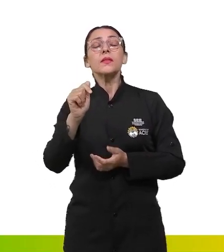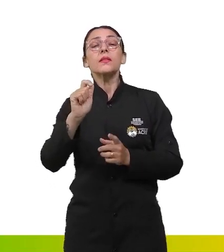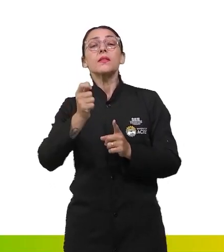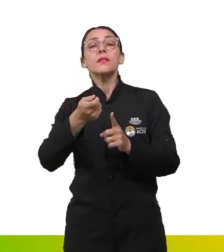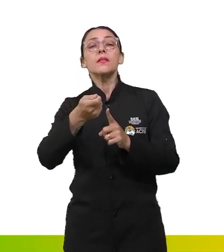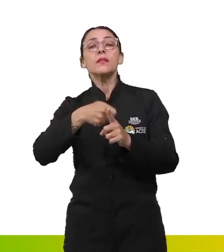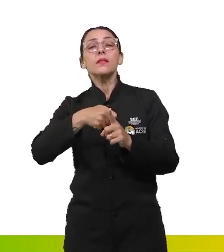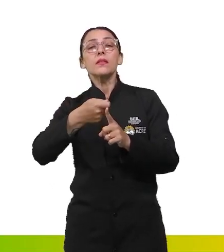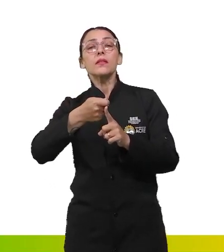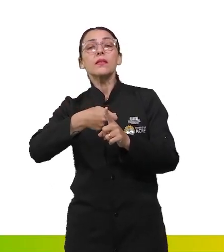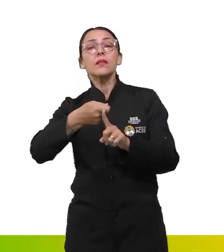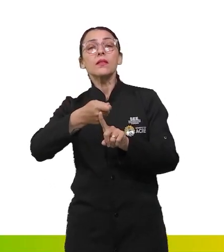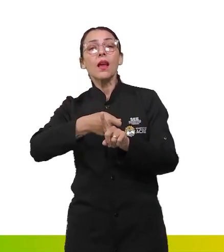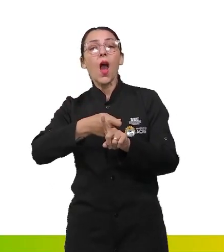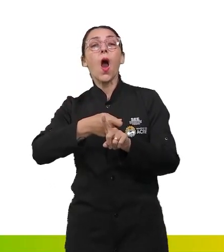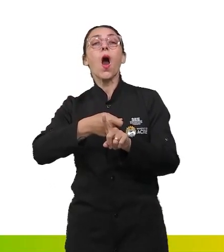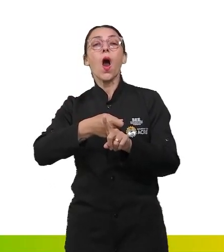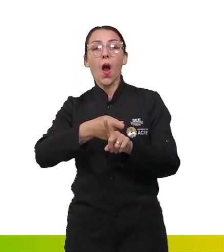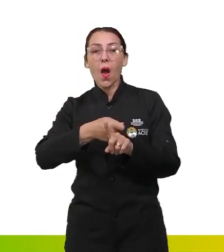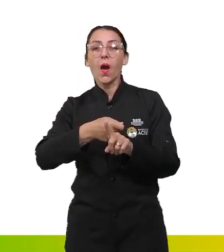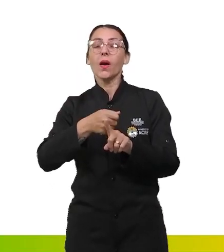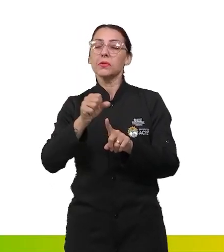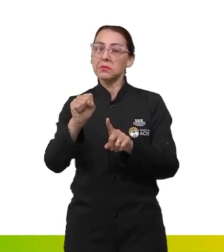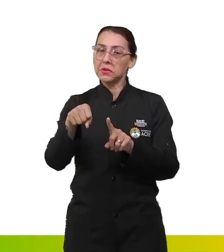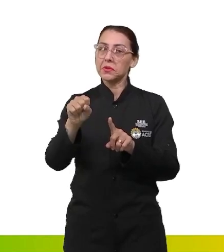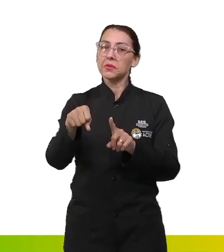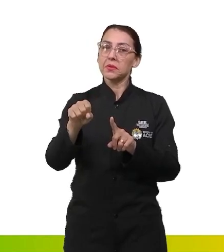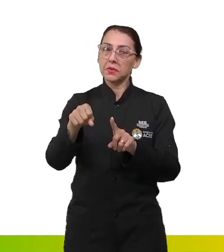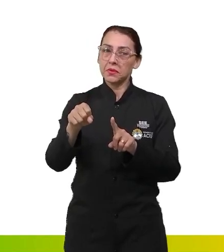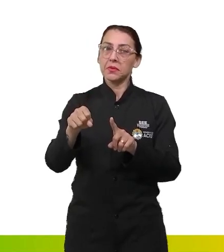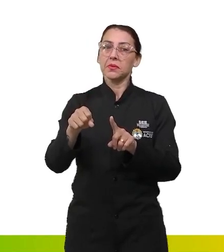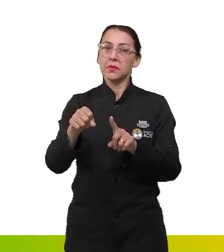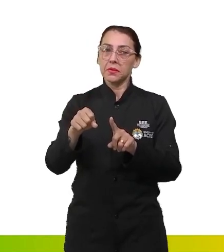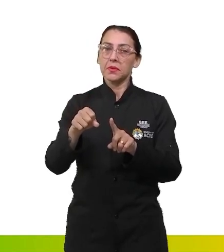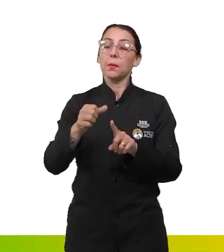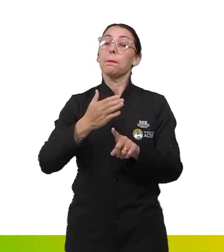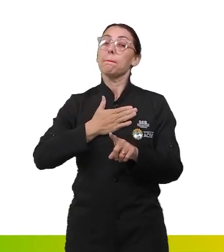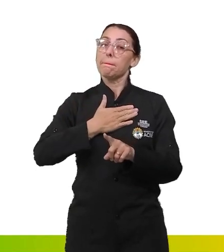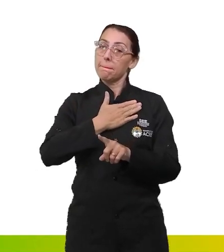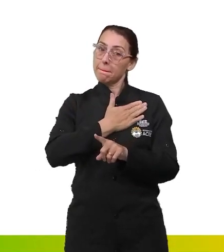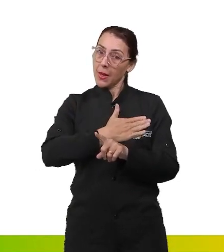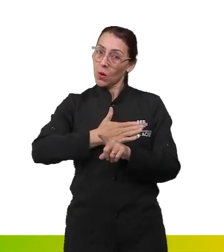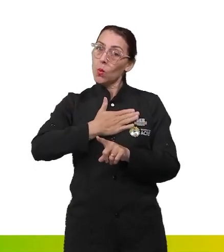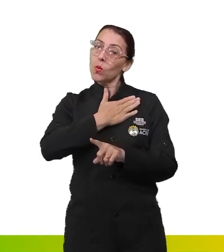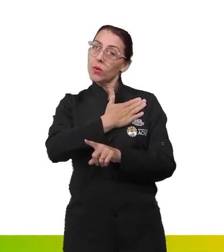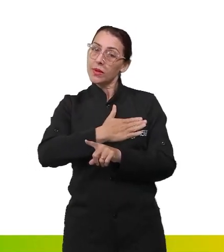bananas? Oh, sí, realmente me gustan.